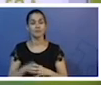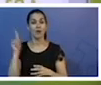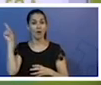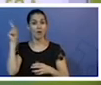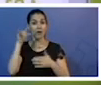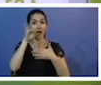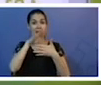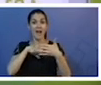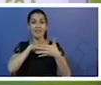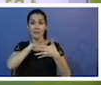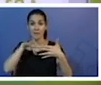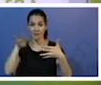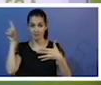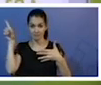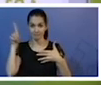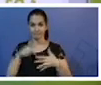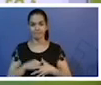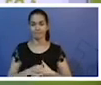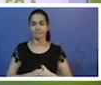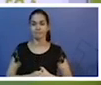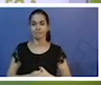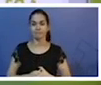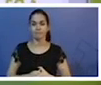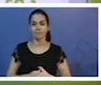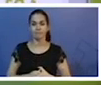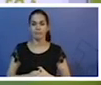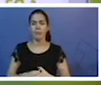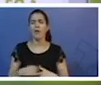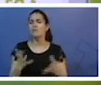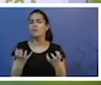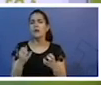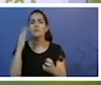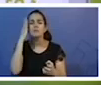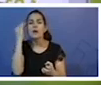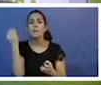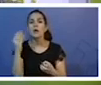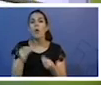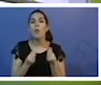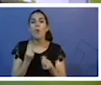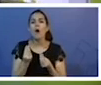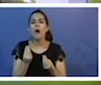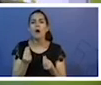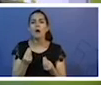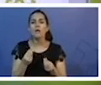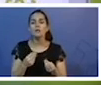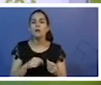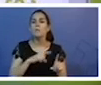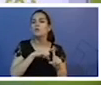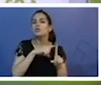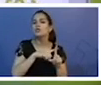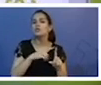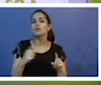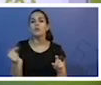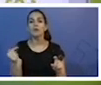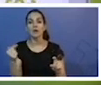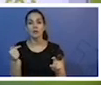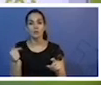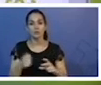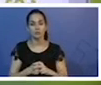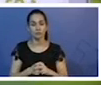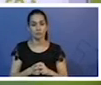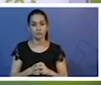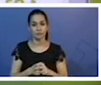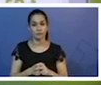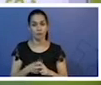exemplo essa equação que a gente fez aqui. Então, eu quero saber a carga elétrica do cálcio numa dissociação. Então, eu